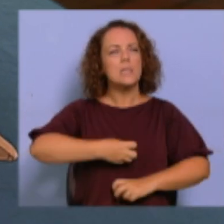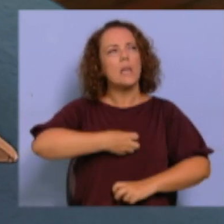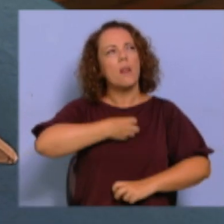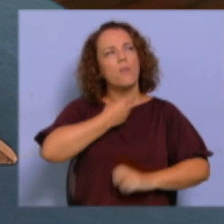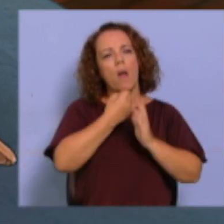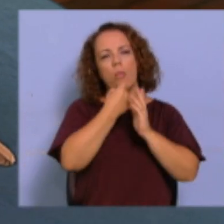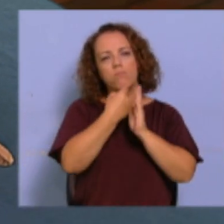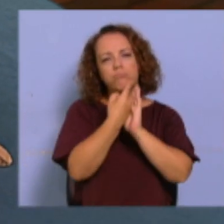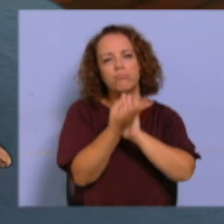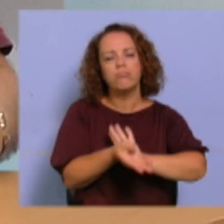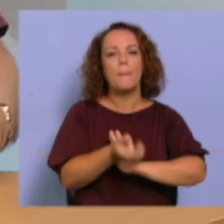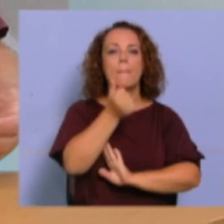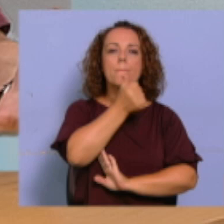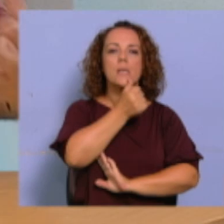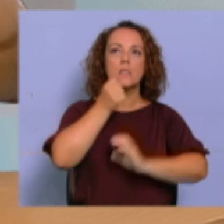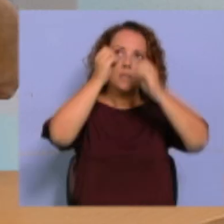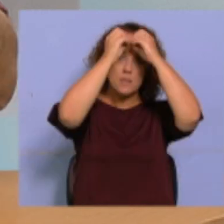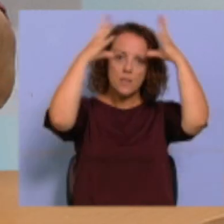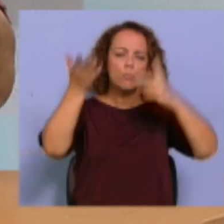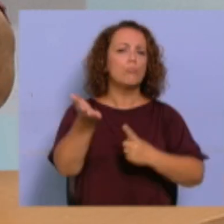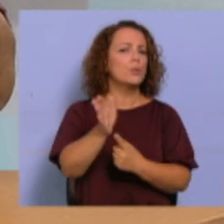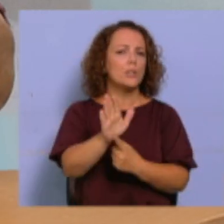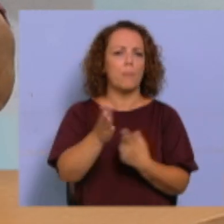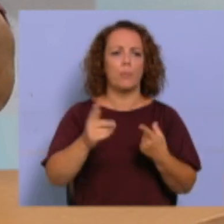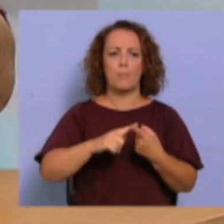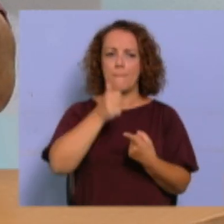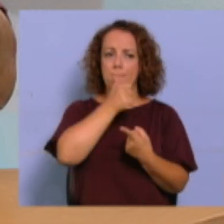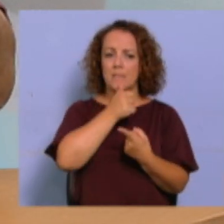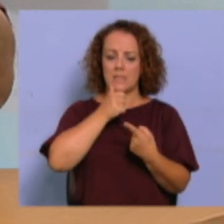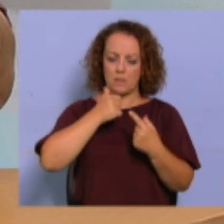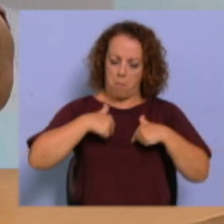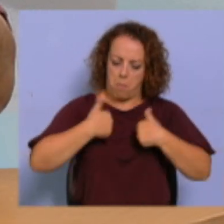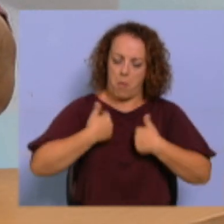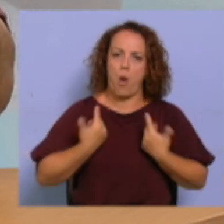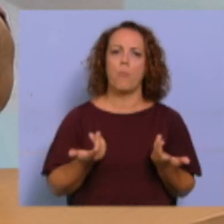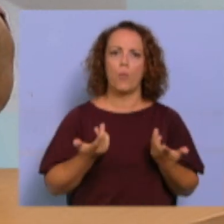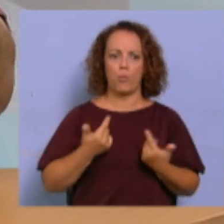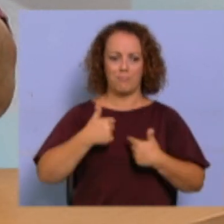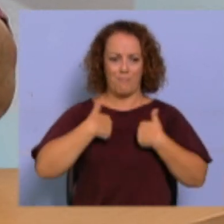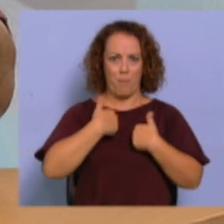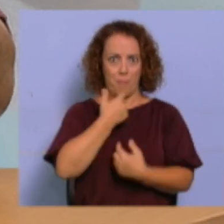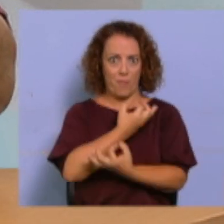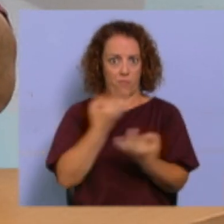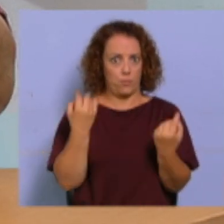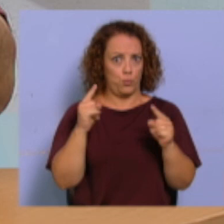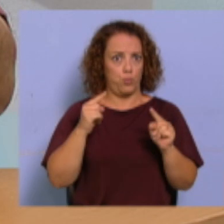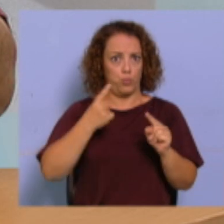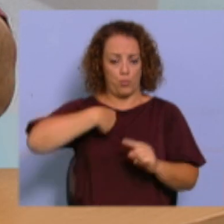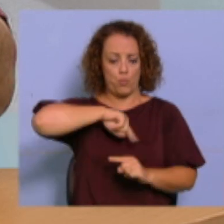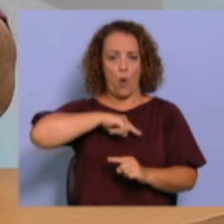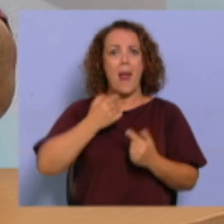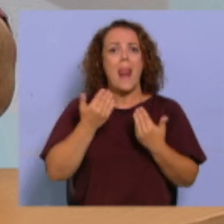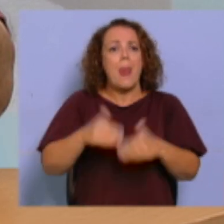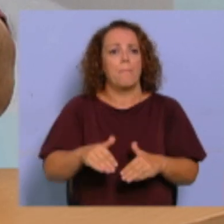realidade de paciência. Desde logo, por exemplo, a paciência connosco próprios. Nós não somos perfeitos, nós somos limitados. Nós não